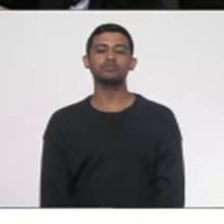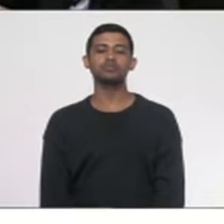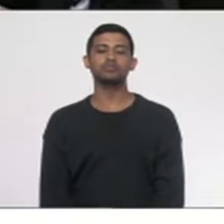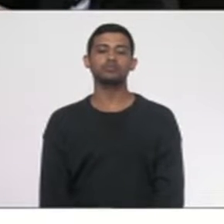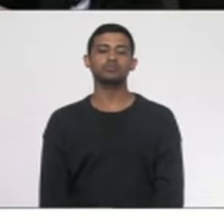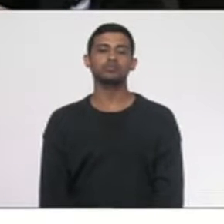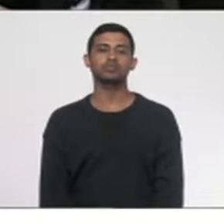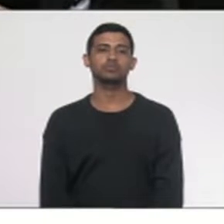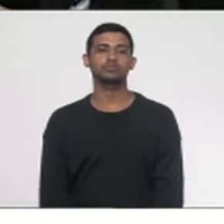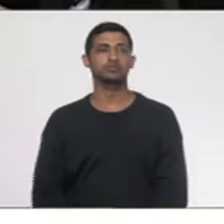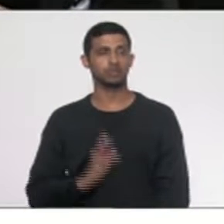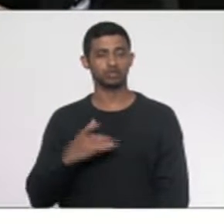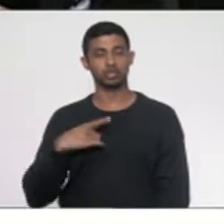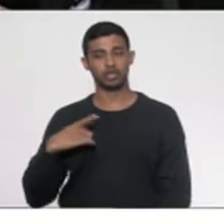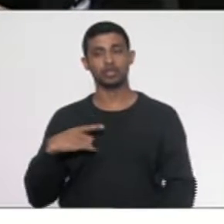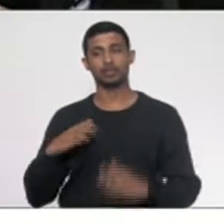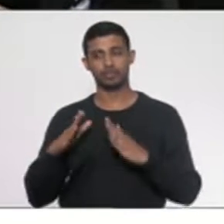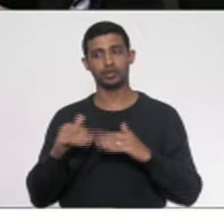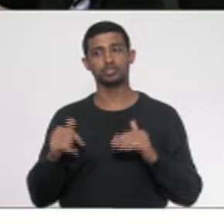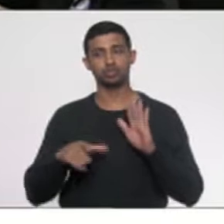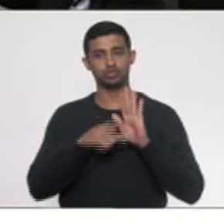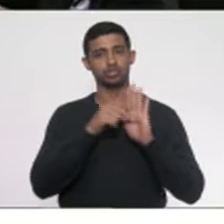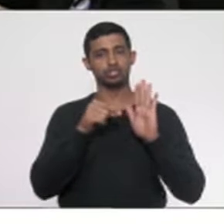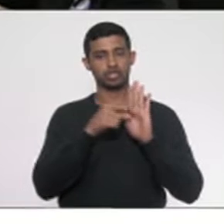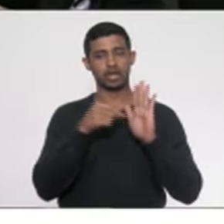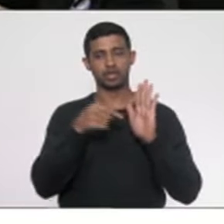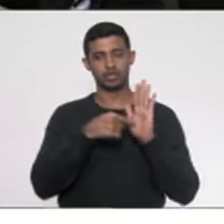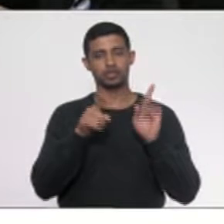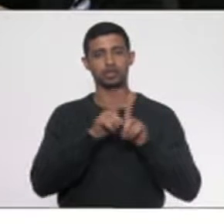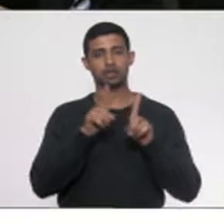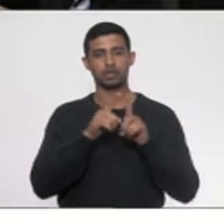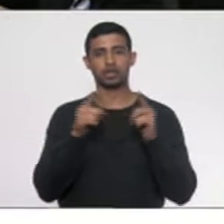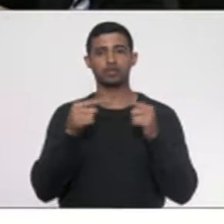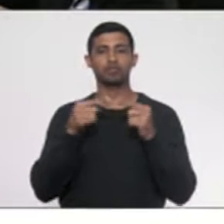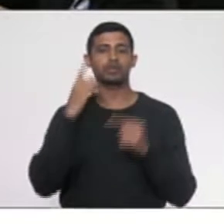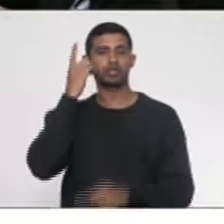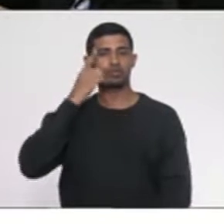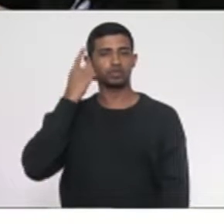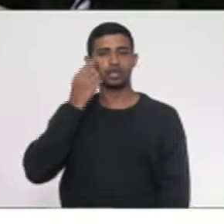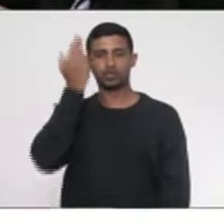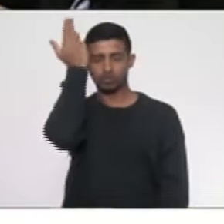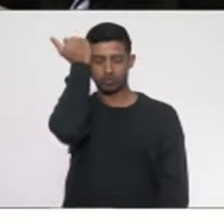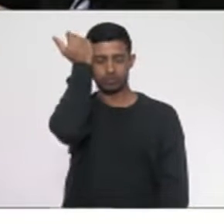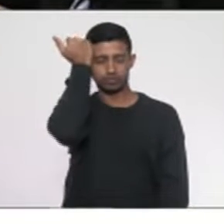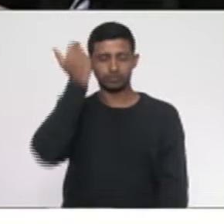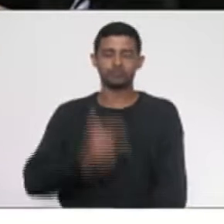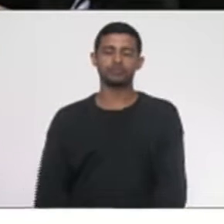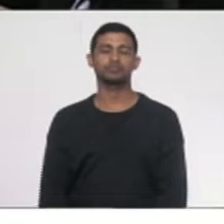Já tem um pedido de destaque aqui também do deputado Leomar Coelho. 2, na verdade.